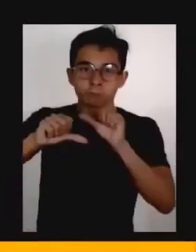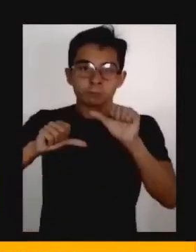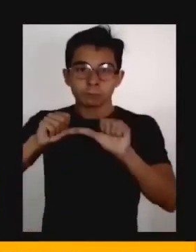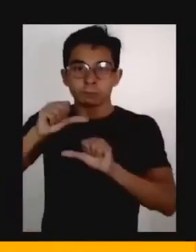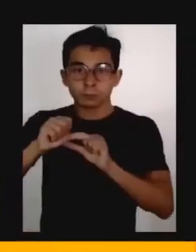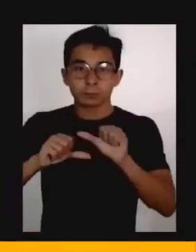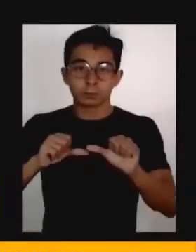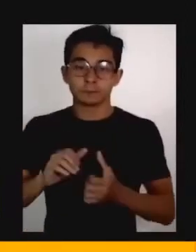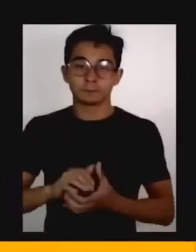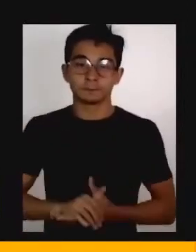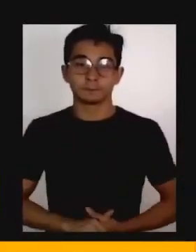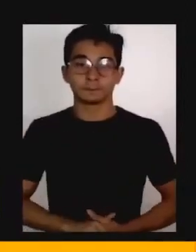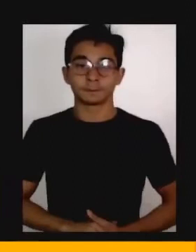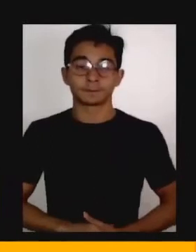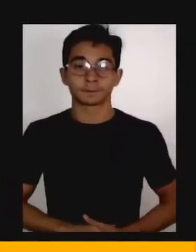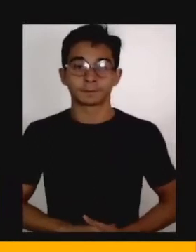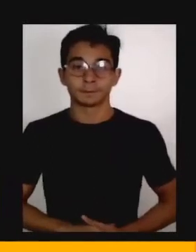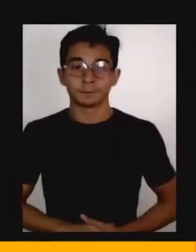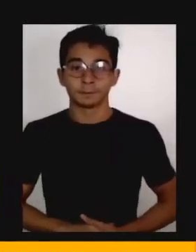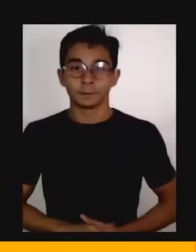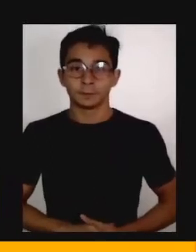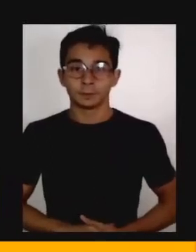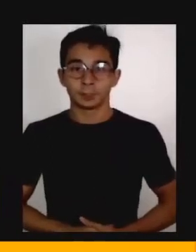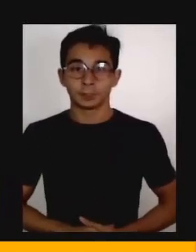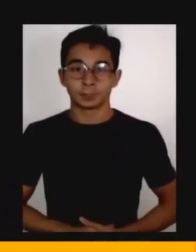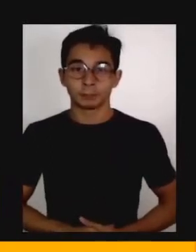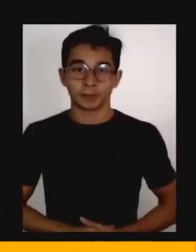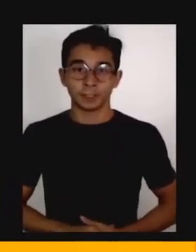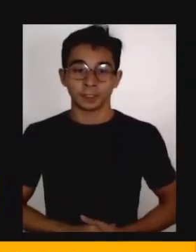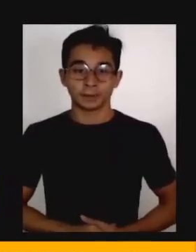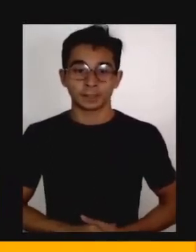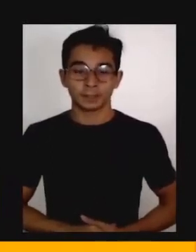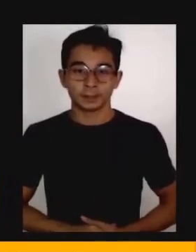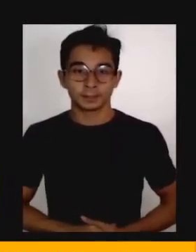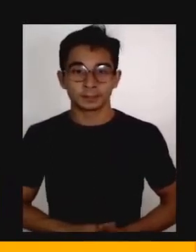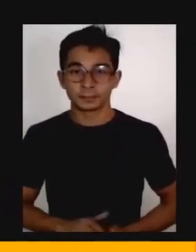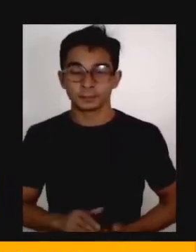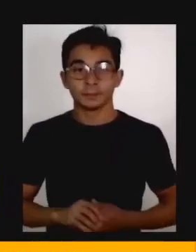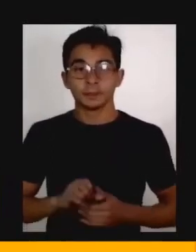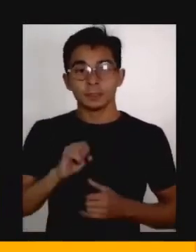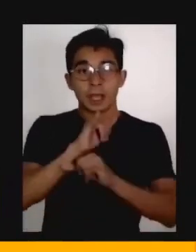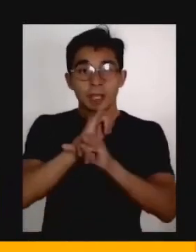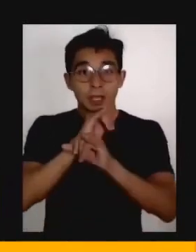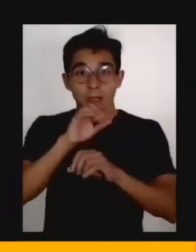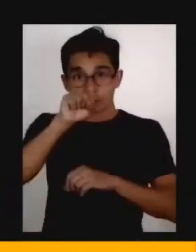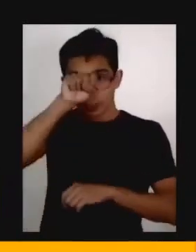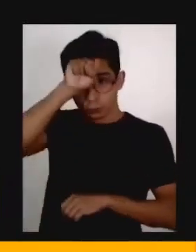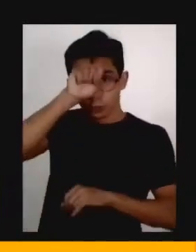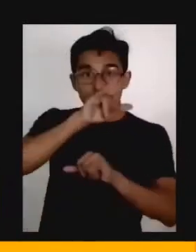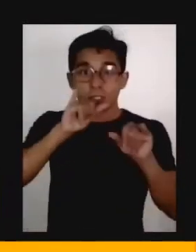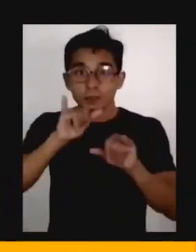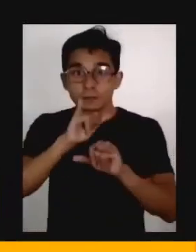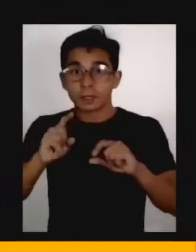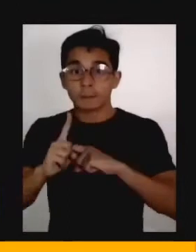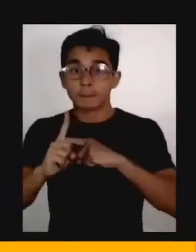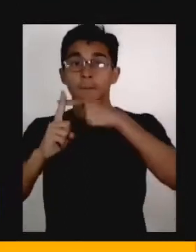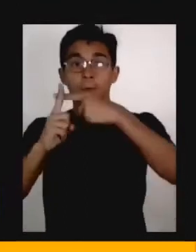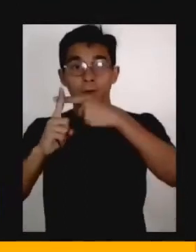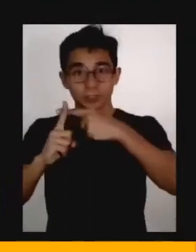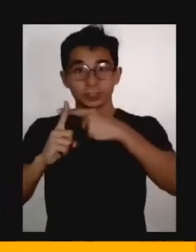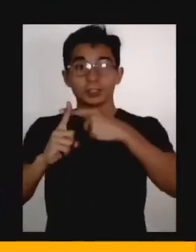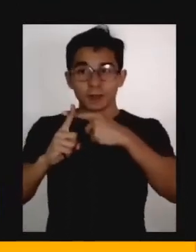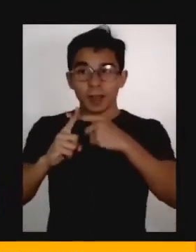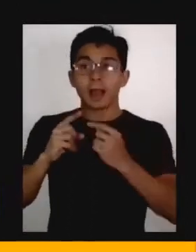está indo a conversa, né? Está indo para um lado positivo, o lado que a gente realmente gostaria de direcionar. Quais